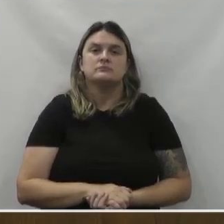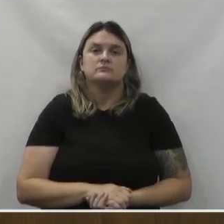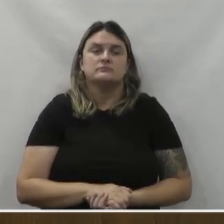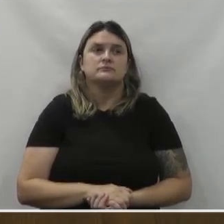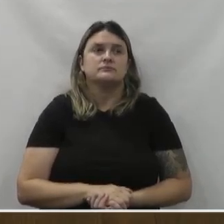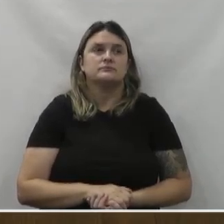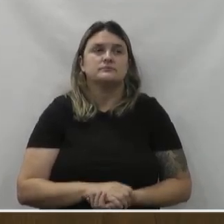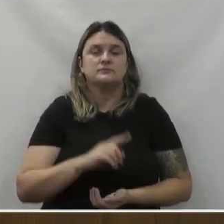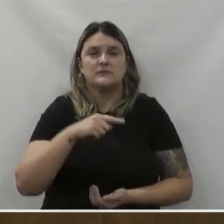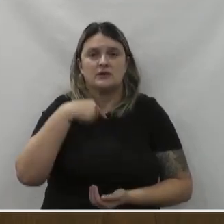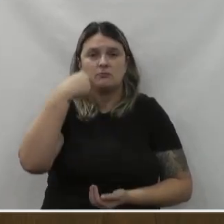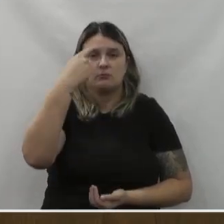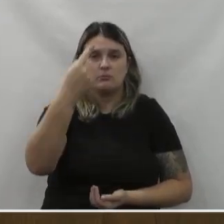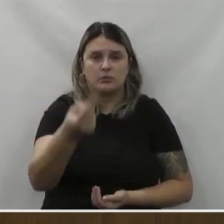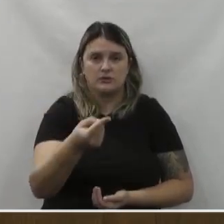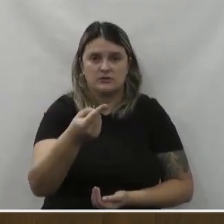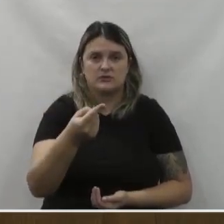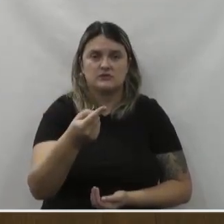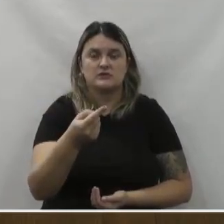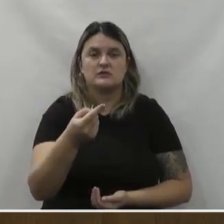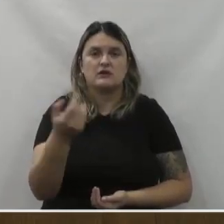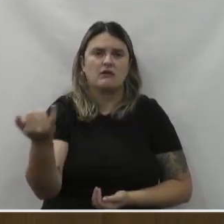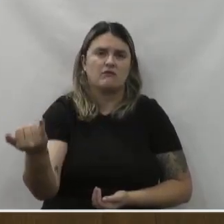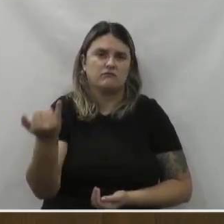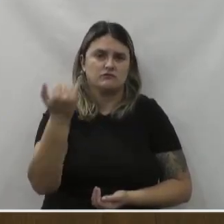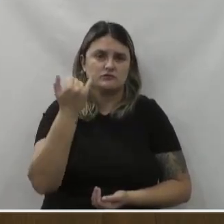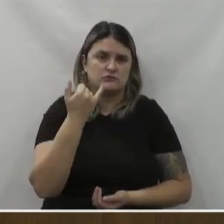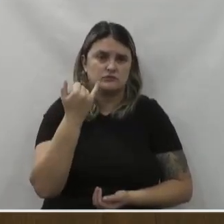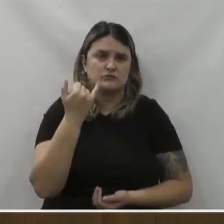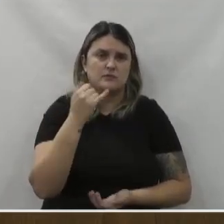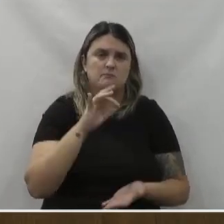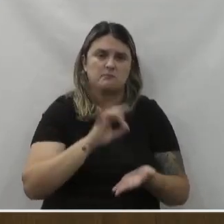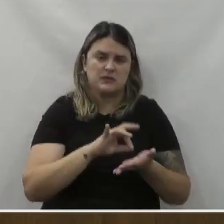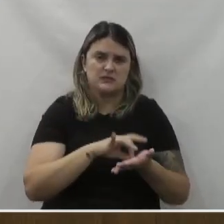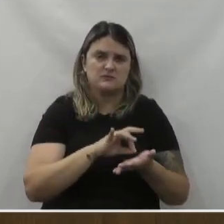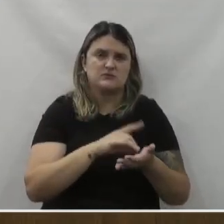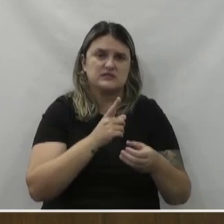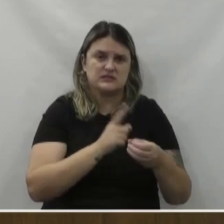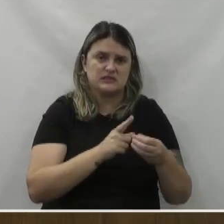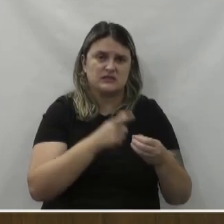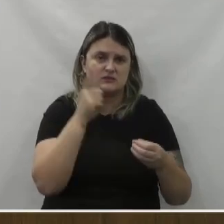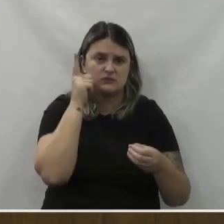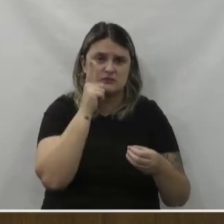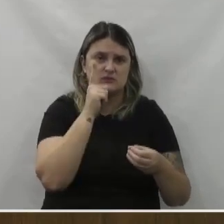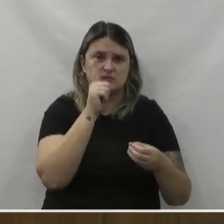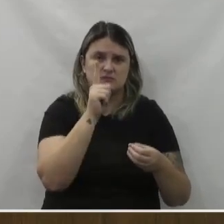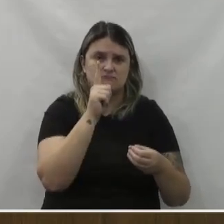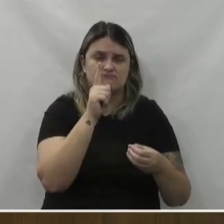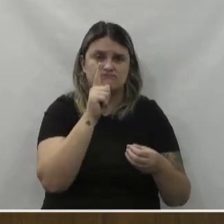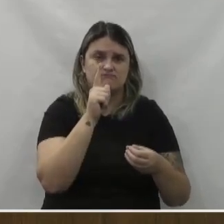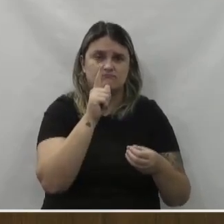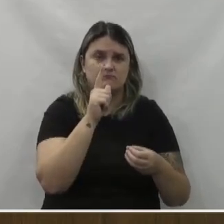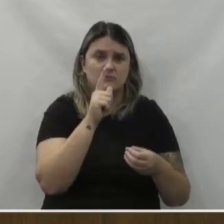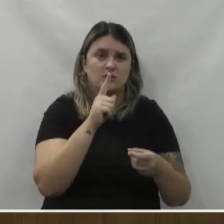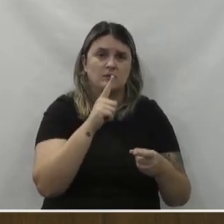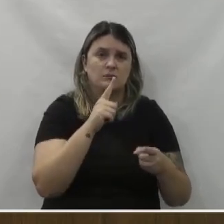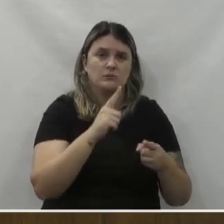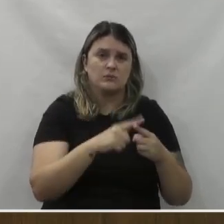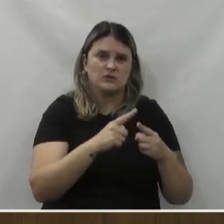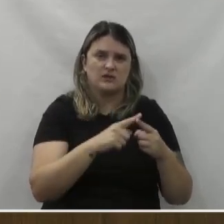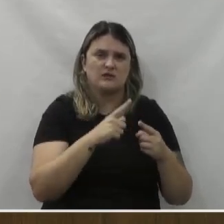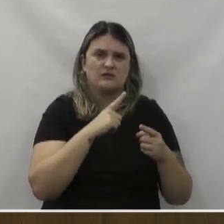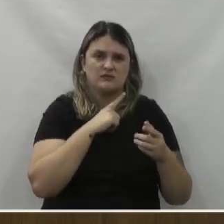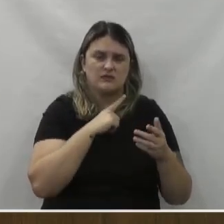E depois também foi passado para nós que, mesmo que a cidade fosse contemplada, infelizmente, por ter esse processo